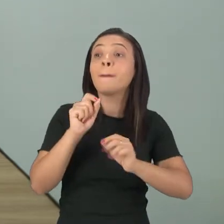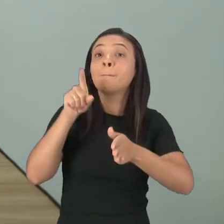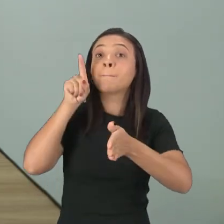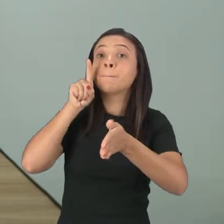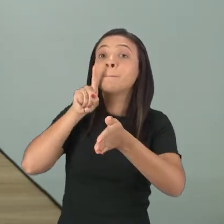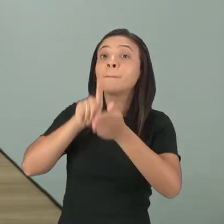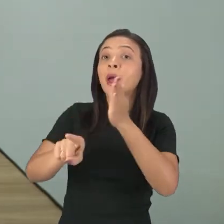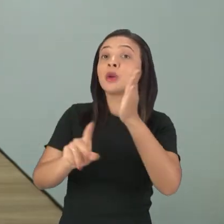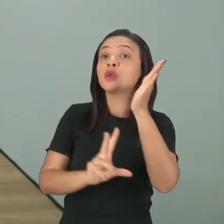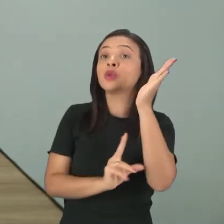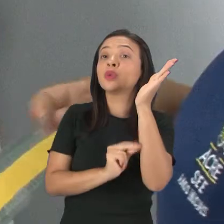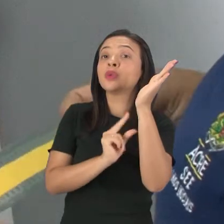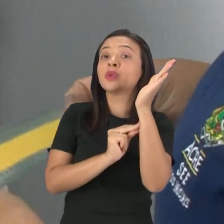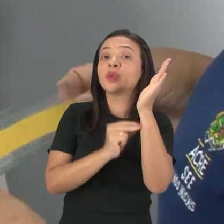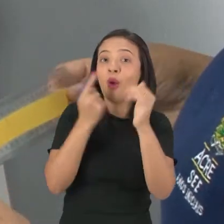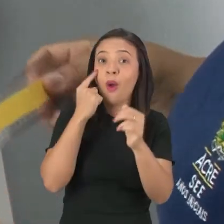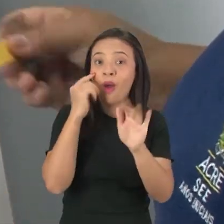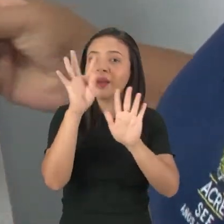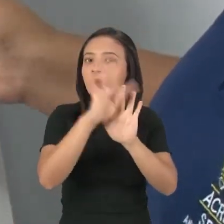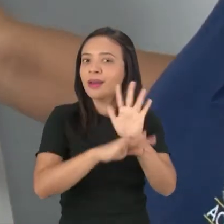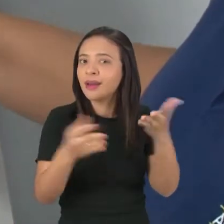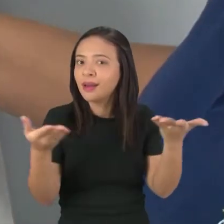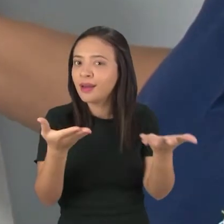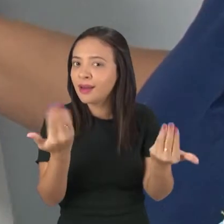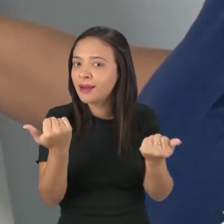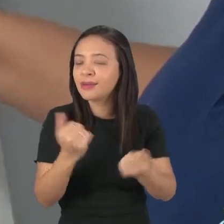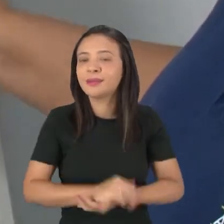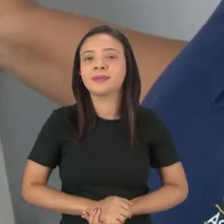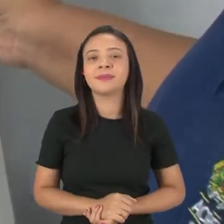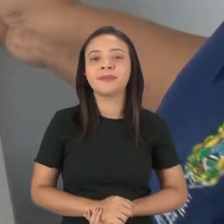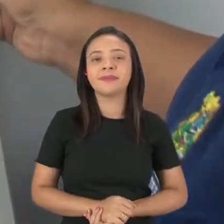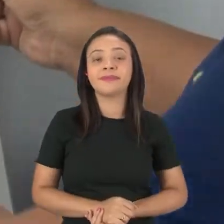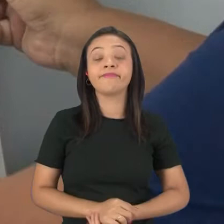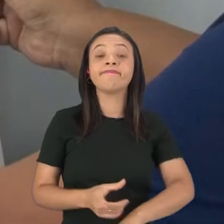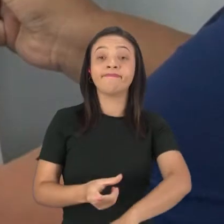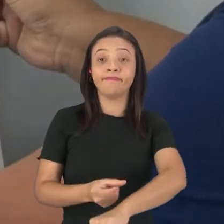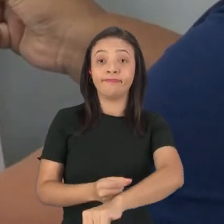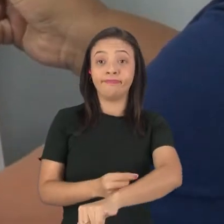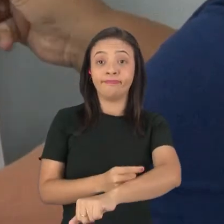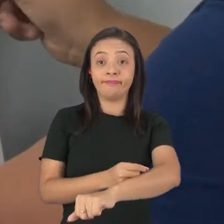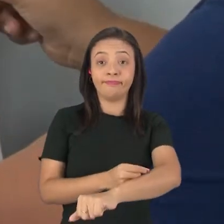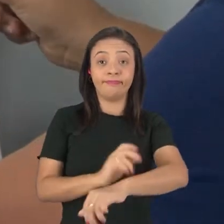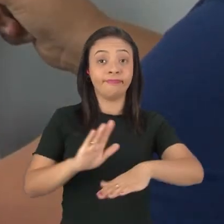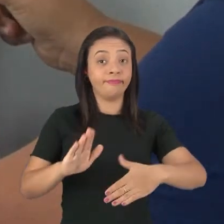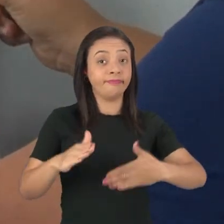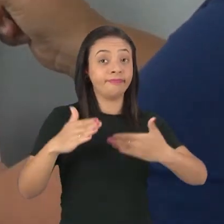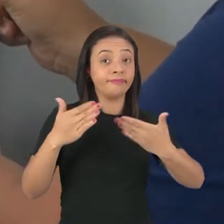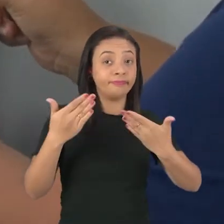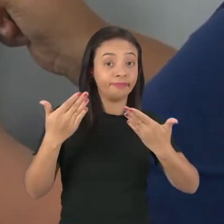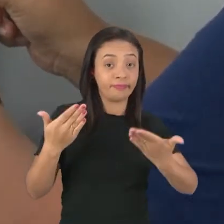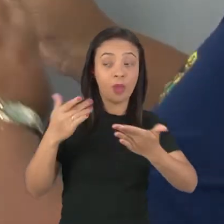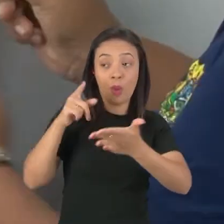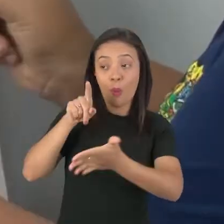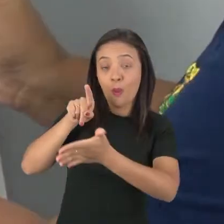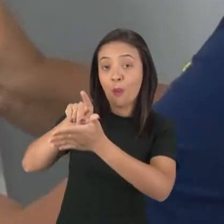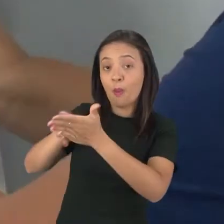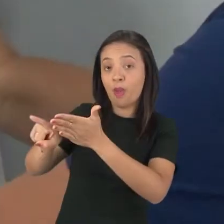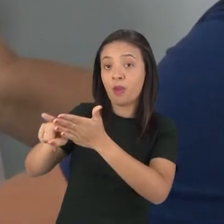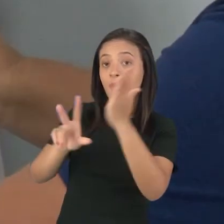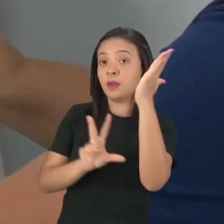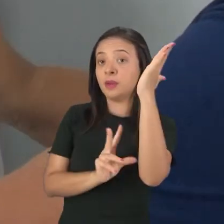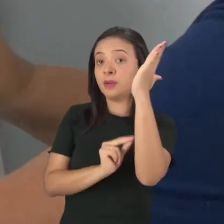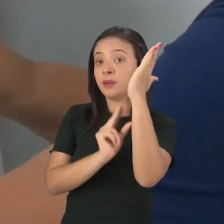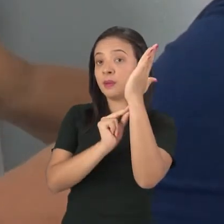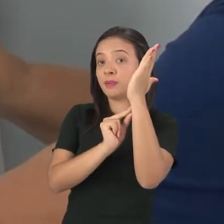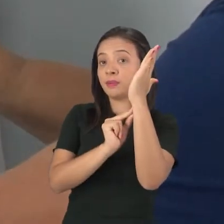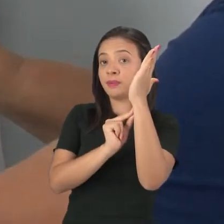cigarra vamos ver no texto e a formiga então perguntou a